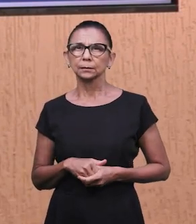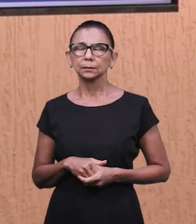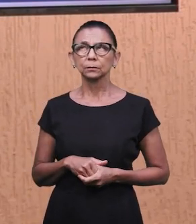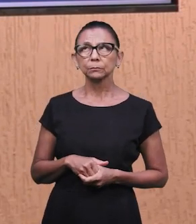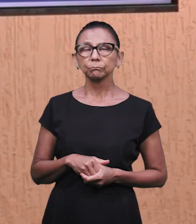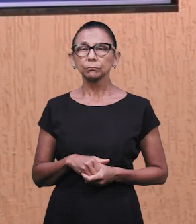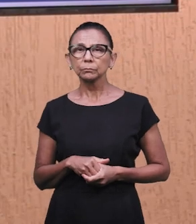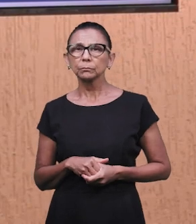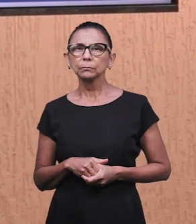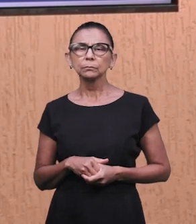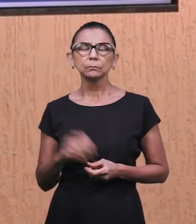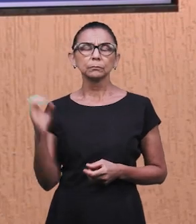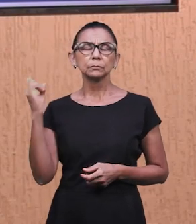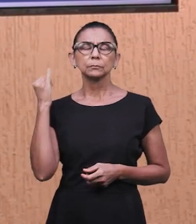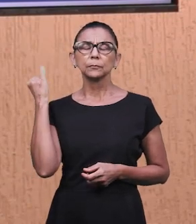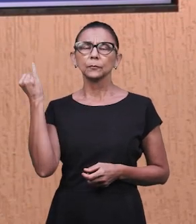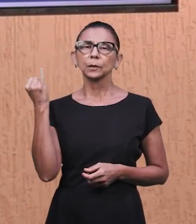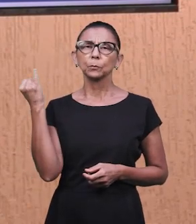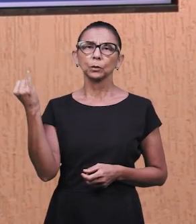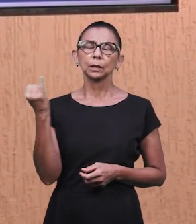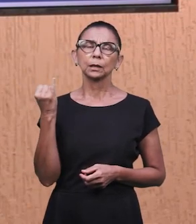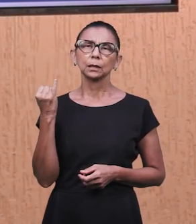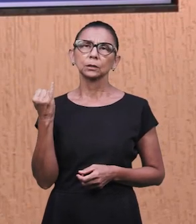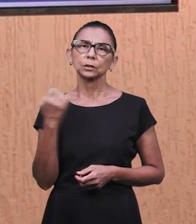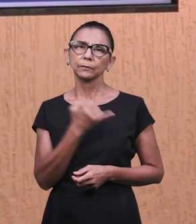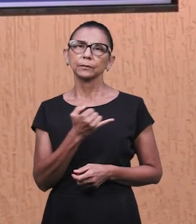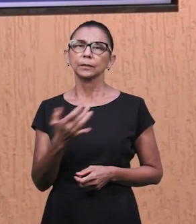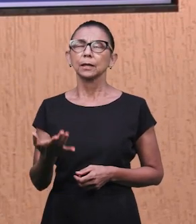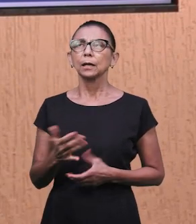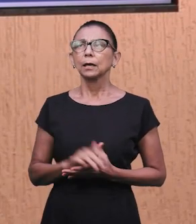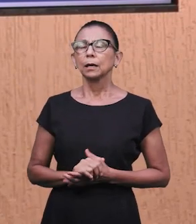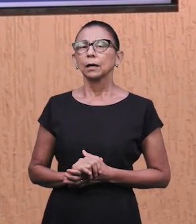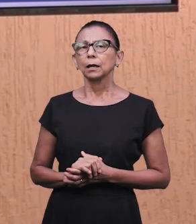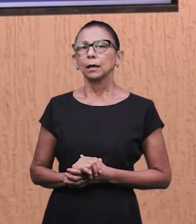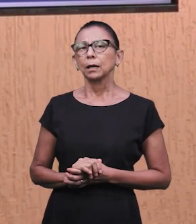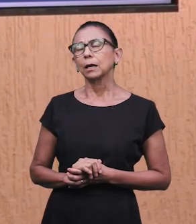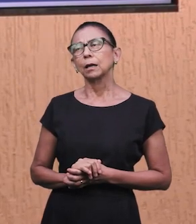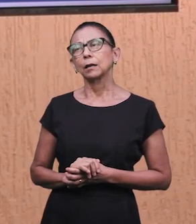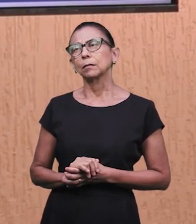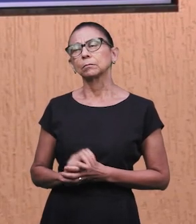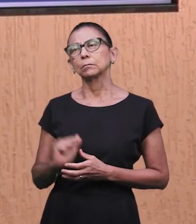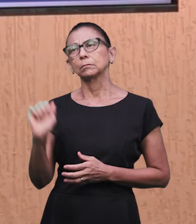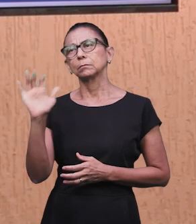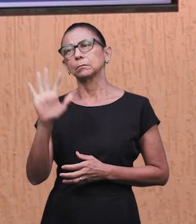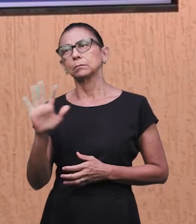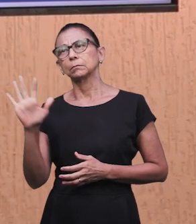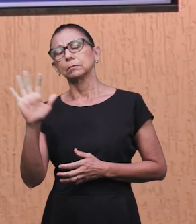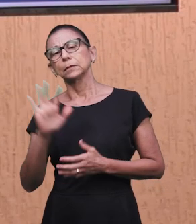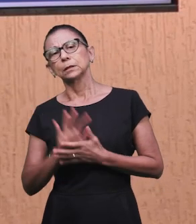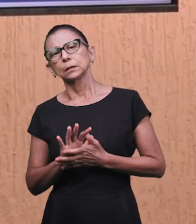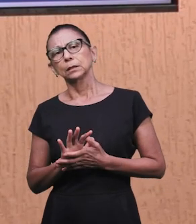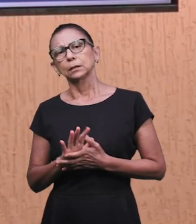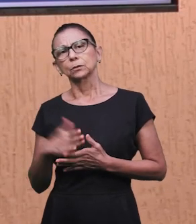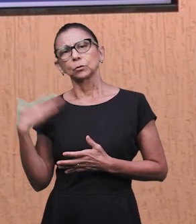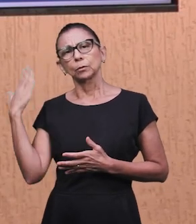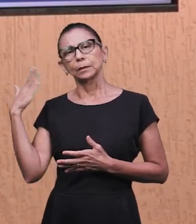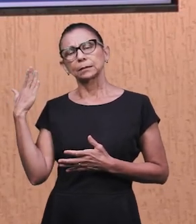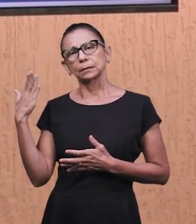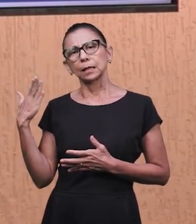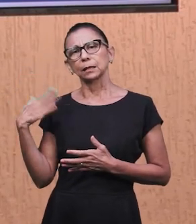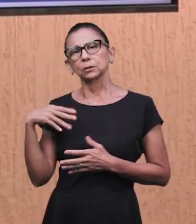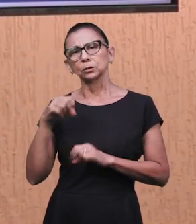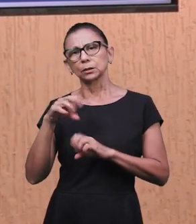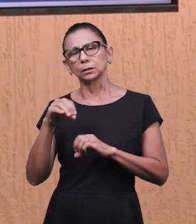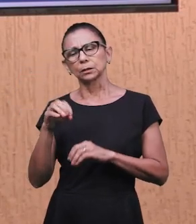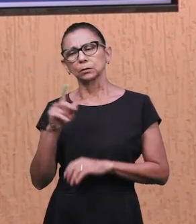por algo que seja relevante, por exemplo, no cartaz ou naquilo que a professora está falando lá na frente. Então, essa